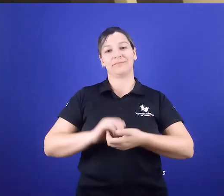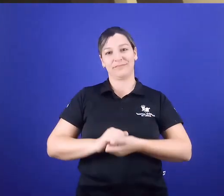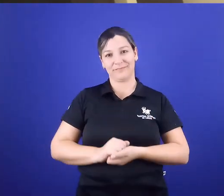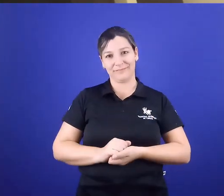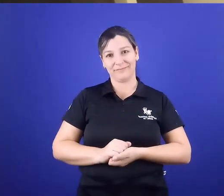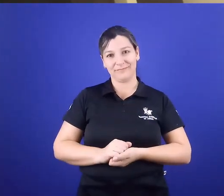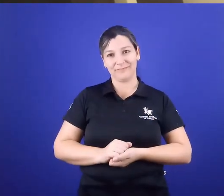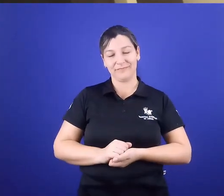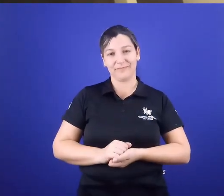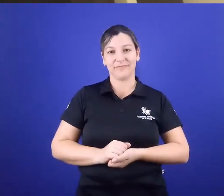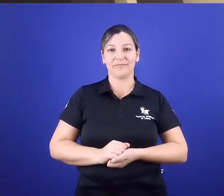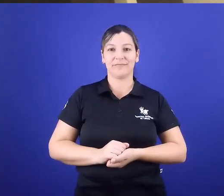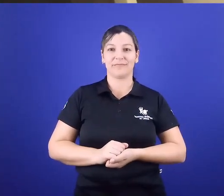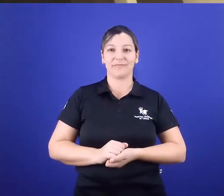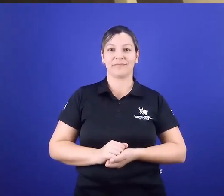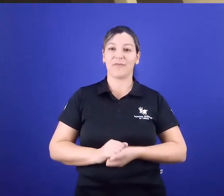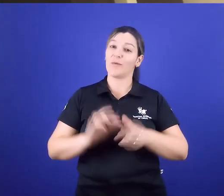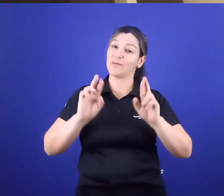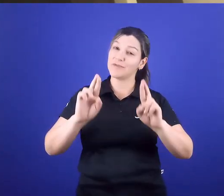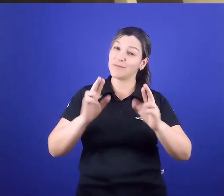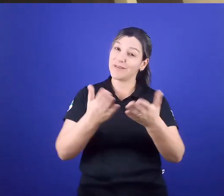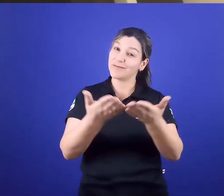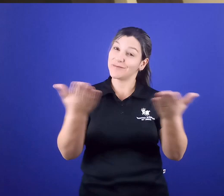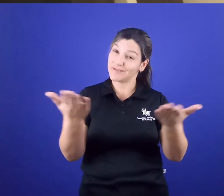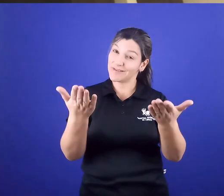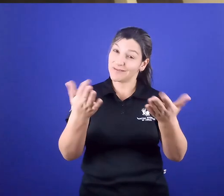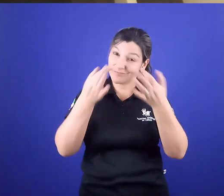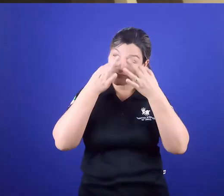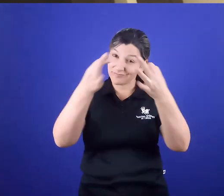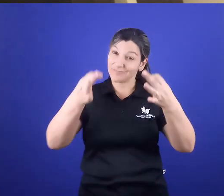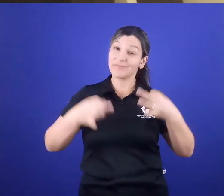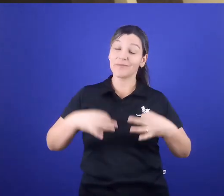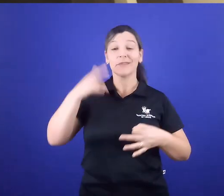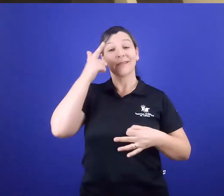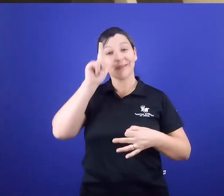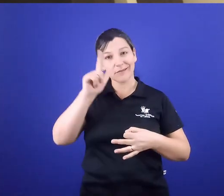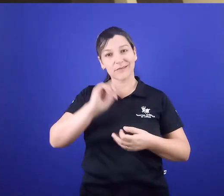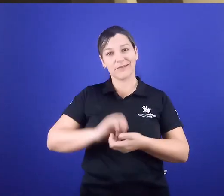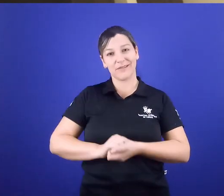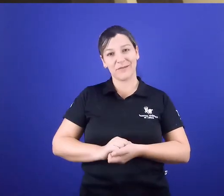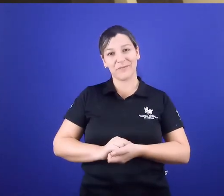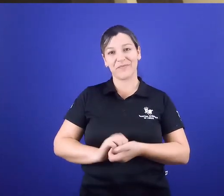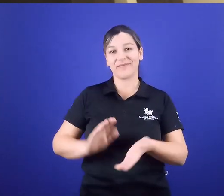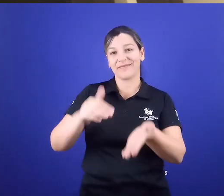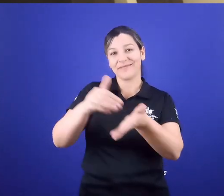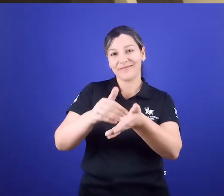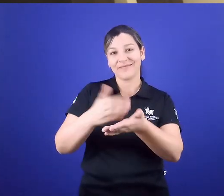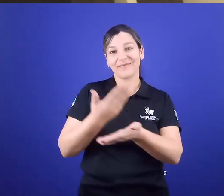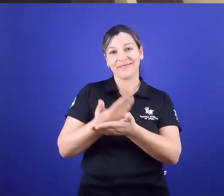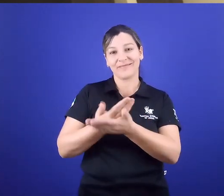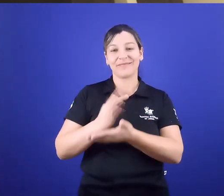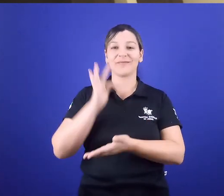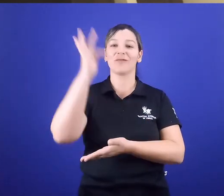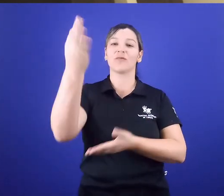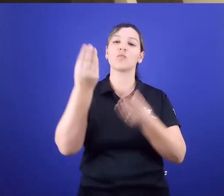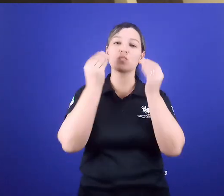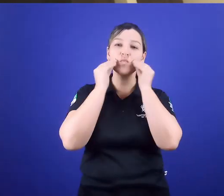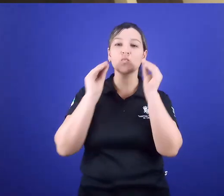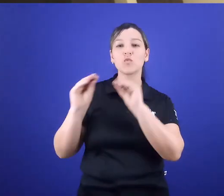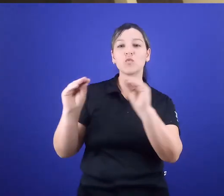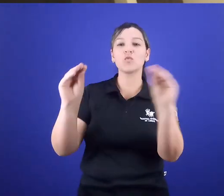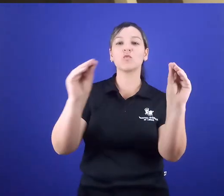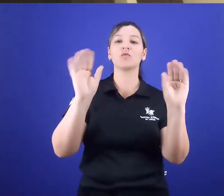uma moto aqui, eu não sei se vai atrapalhar o vídeo, mas se tiver atrapalhado, desculpa. E até a semana que vem. Beijos em todos.